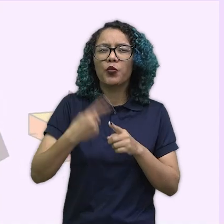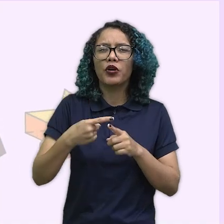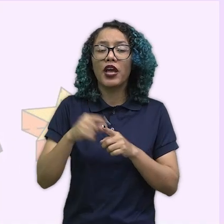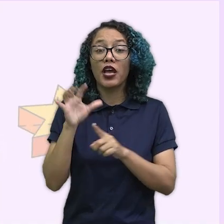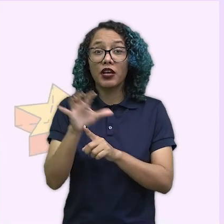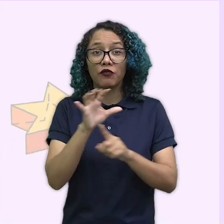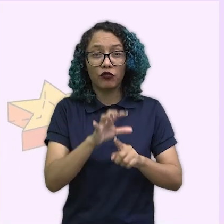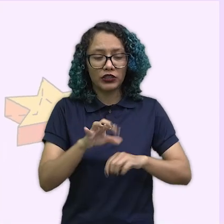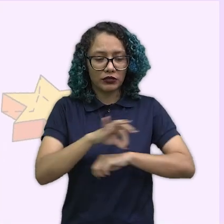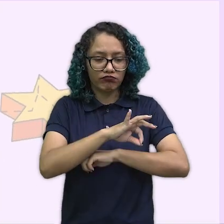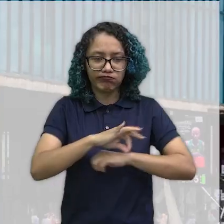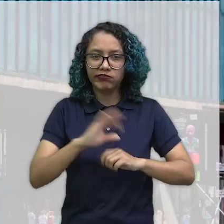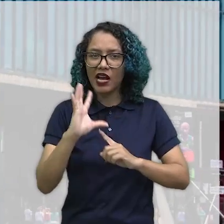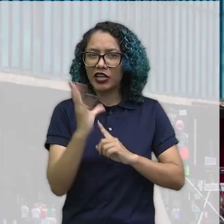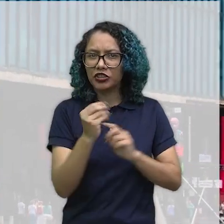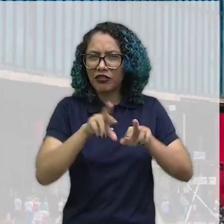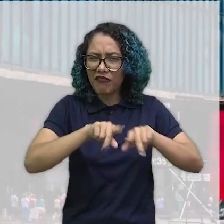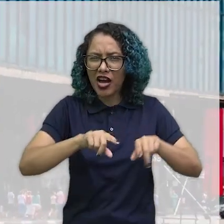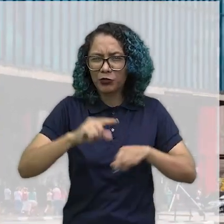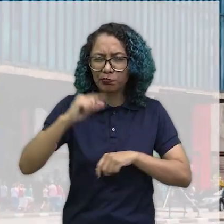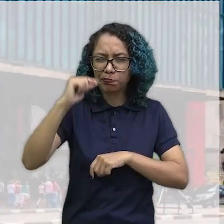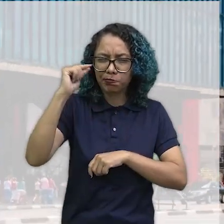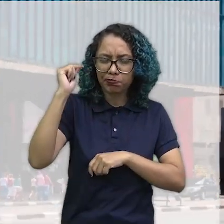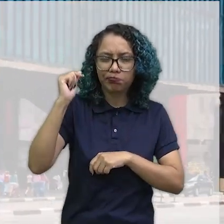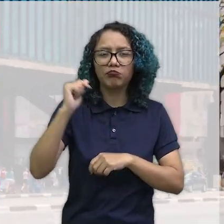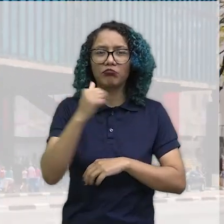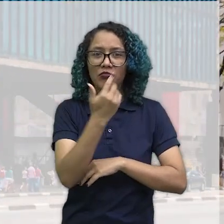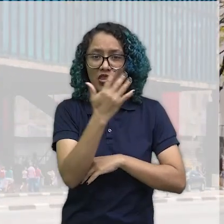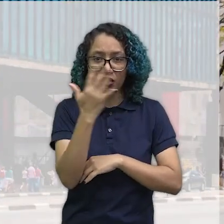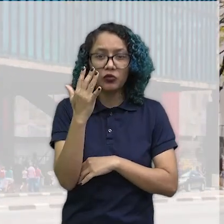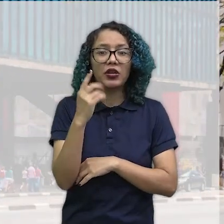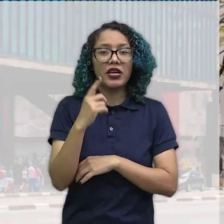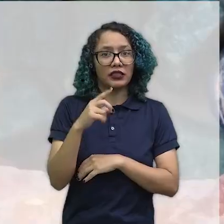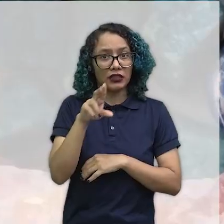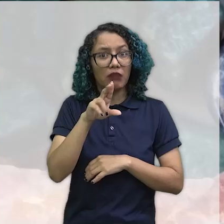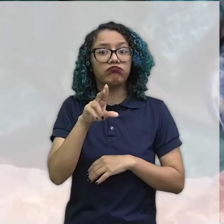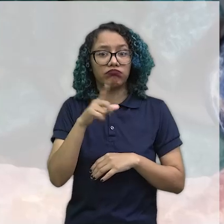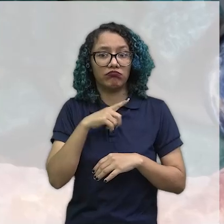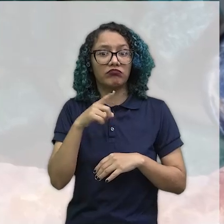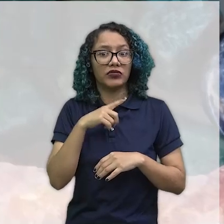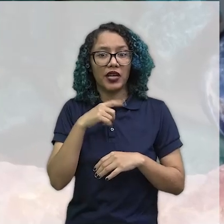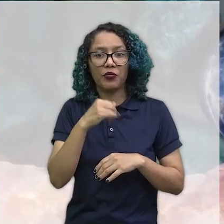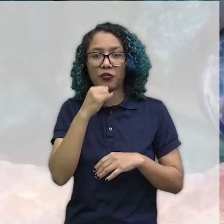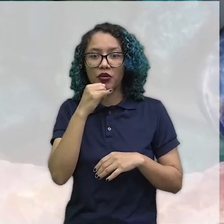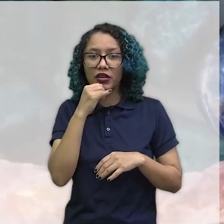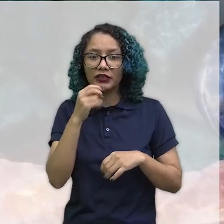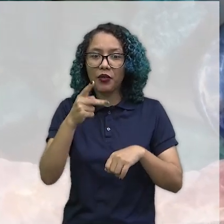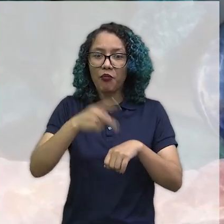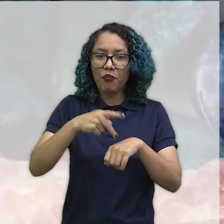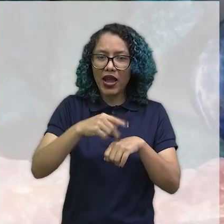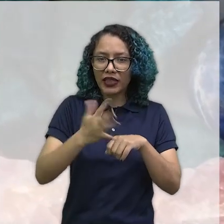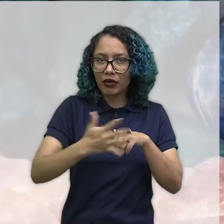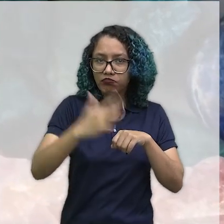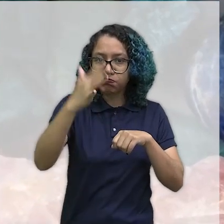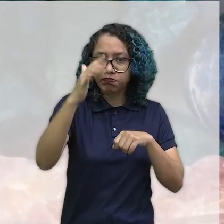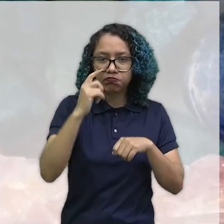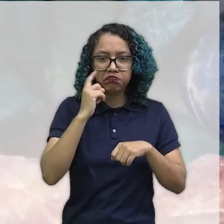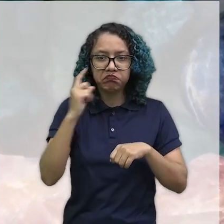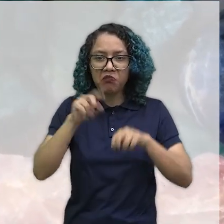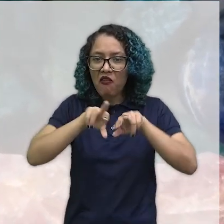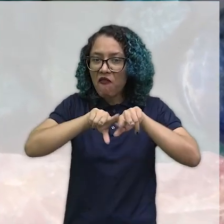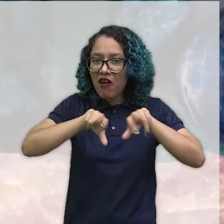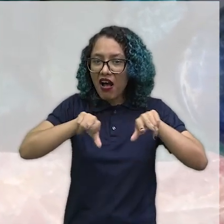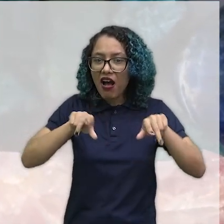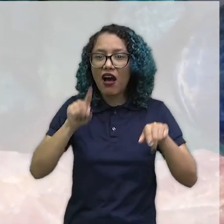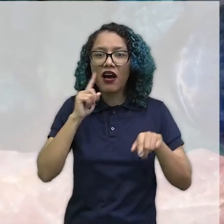artistas e arquitetos há séculos. A natureza adora usar a geometria dos prismas. Os cristais de sal, de quartzo, a neve,